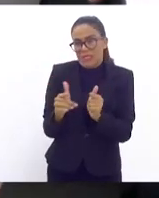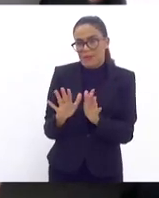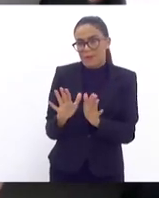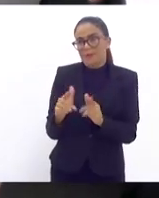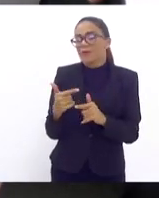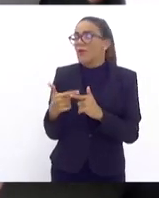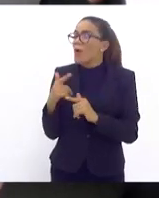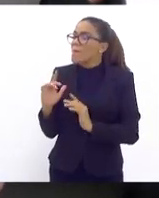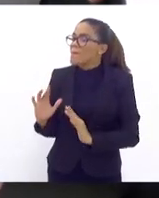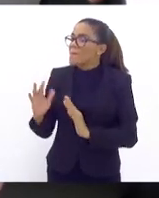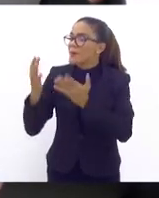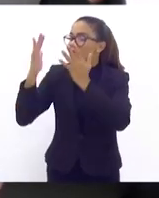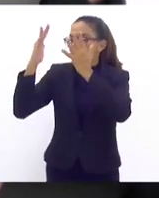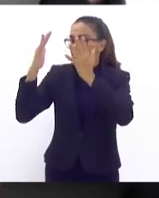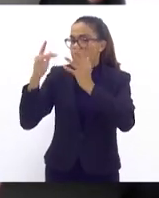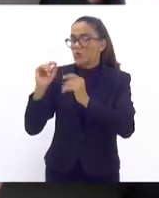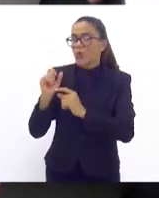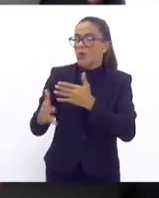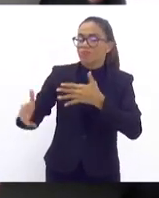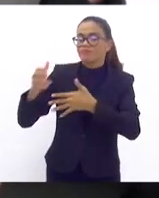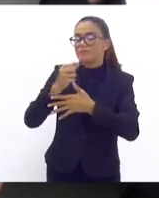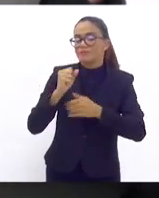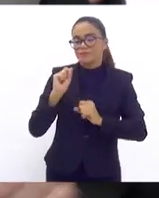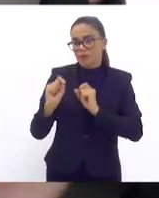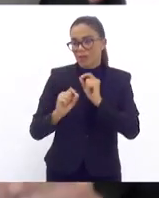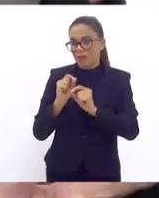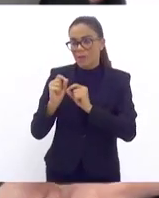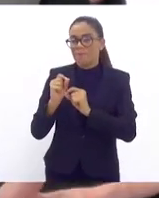essa atividade da Petrobras e não